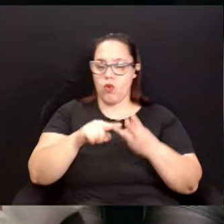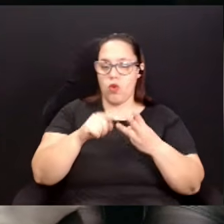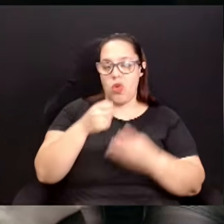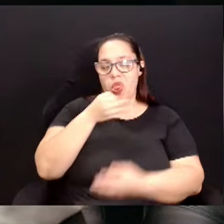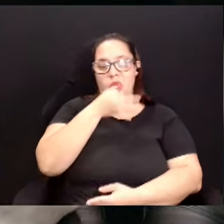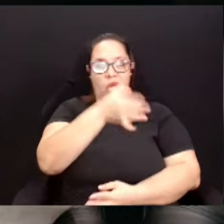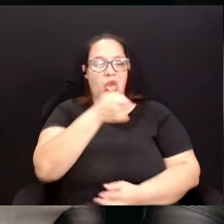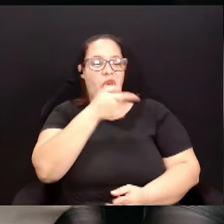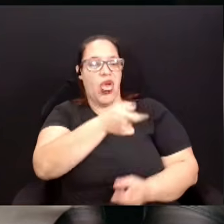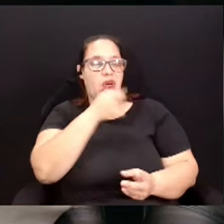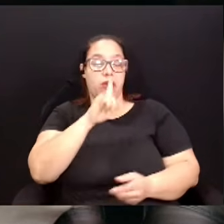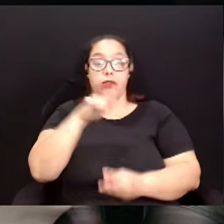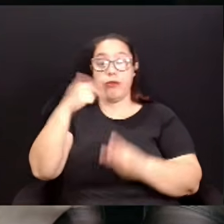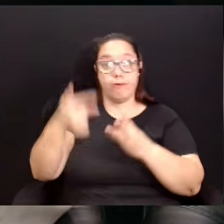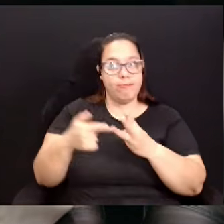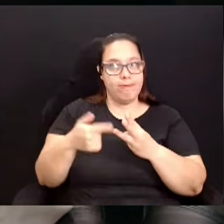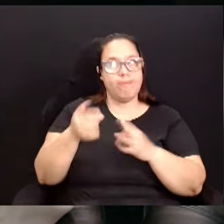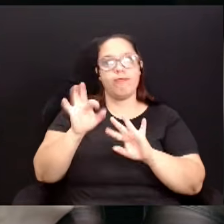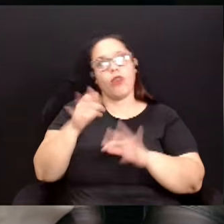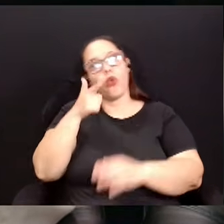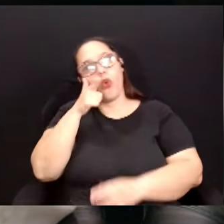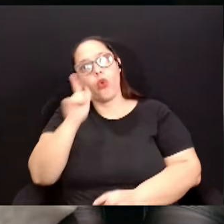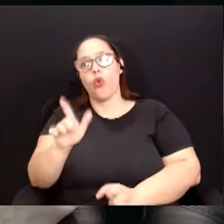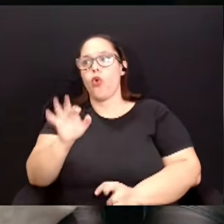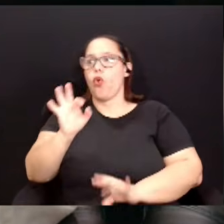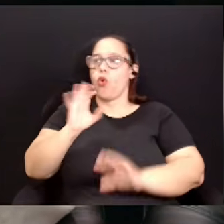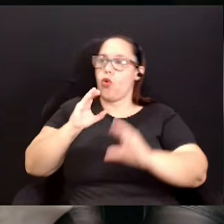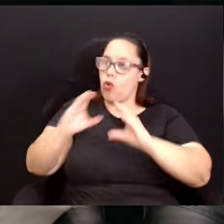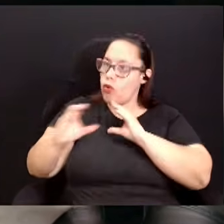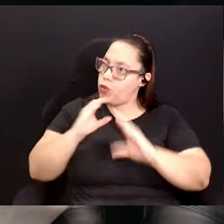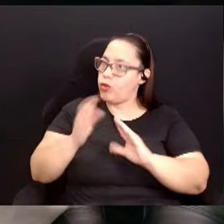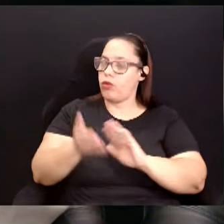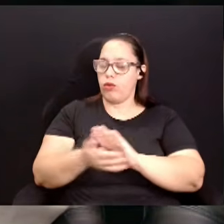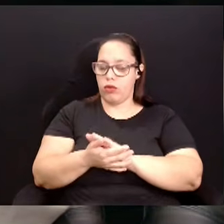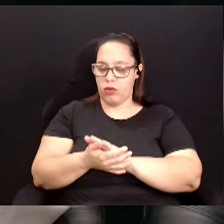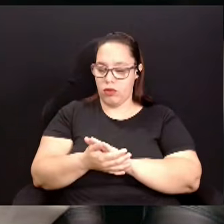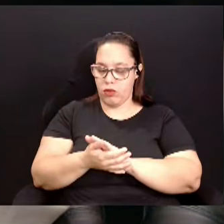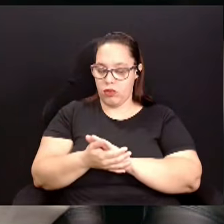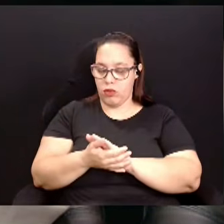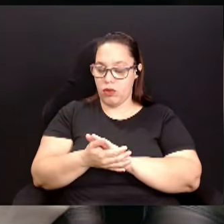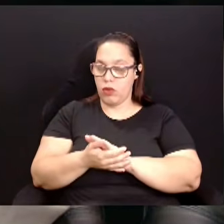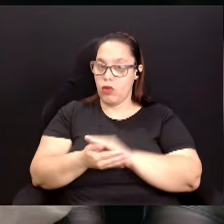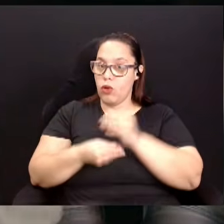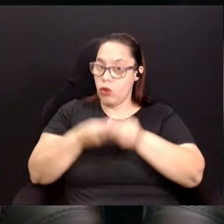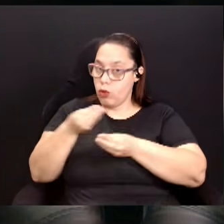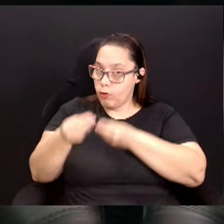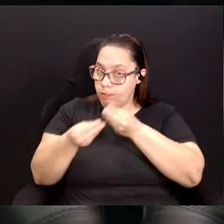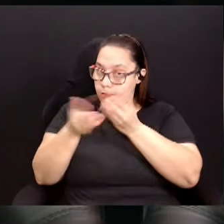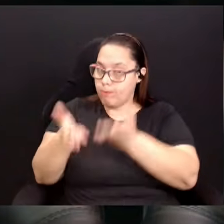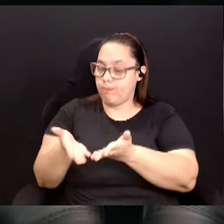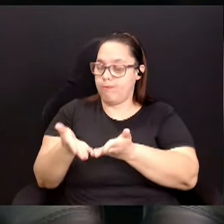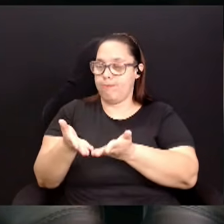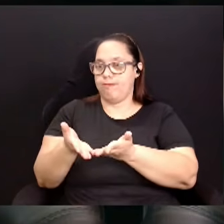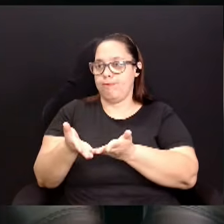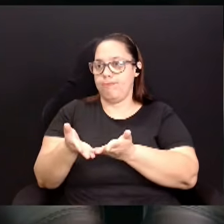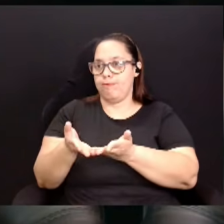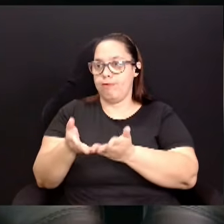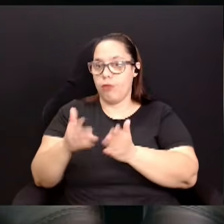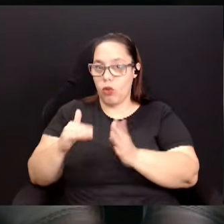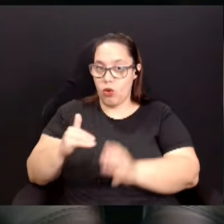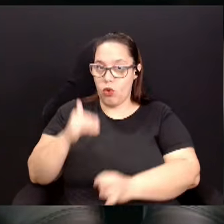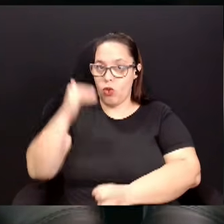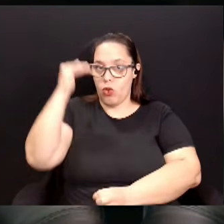Então dá para fazer uma comunicação, para fazer, né? Você devolve para ele de um jeito que ele cresça com isso, e não que ele vá